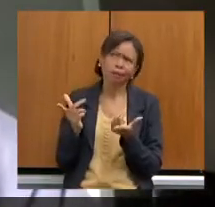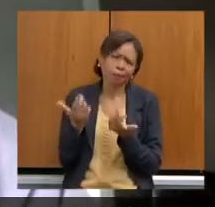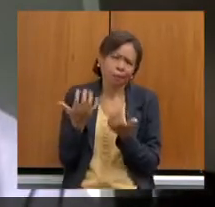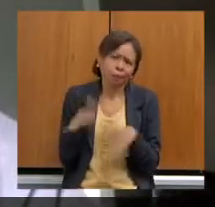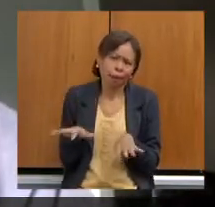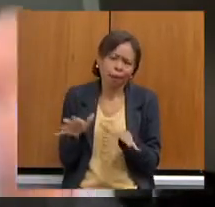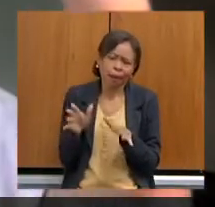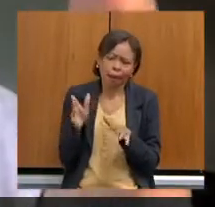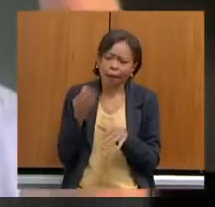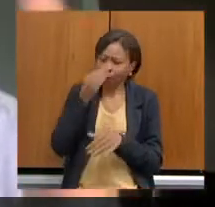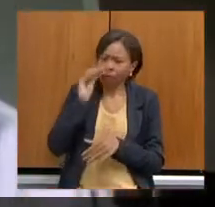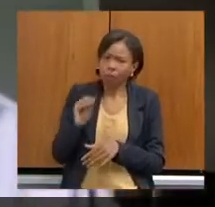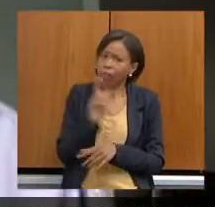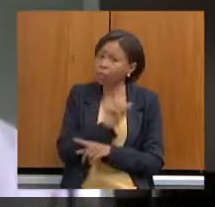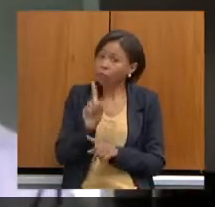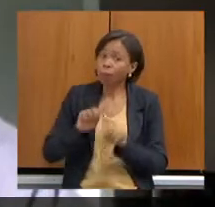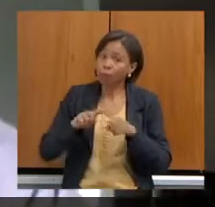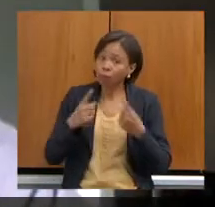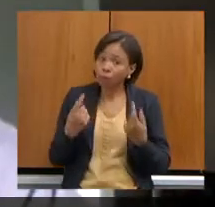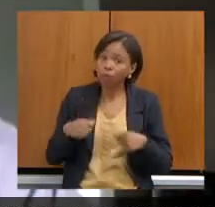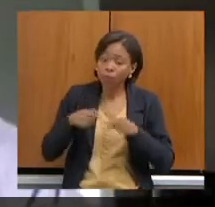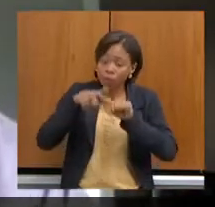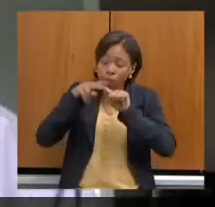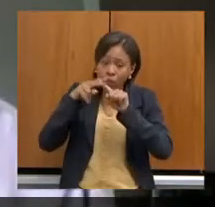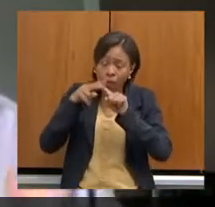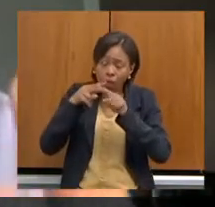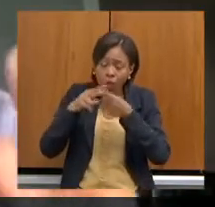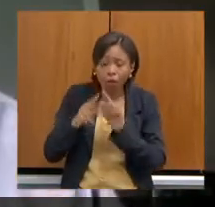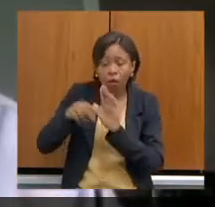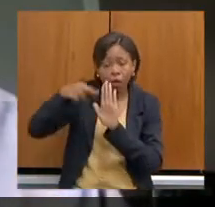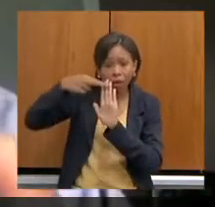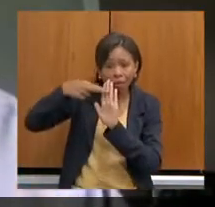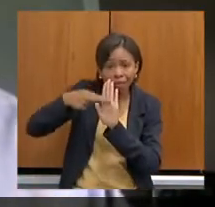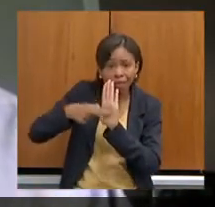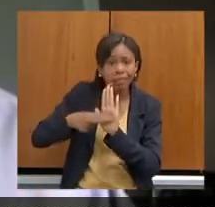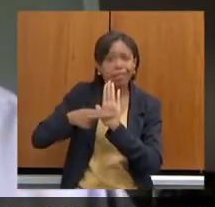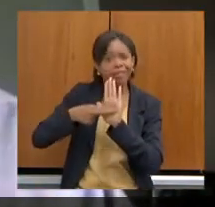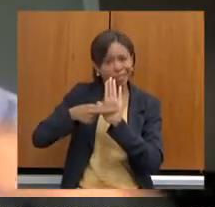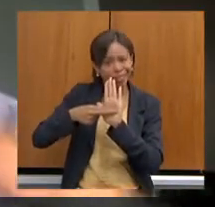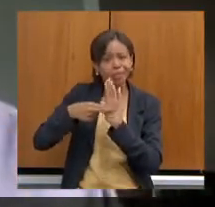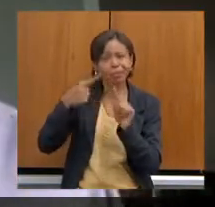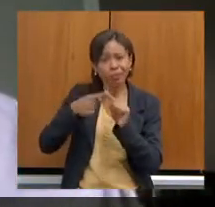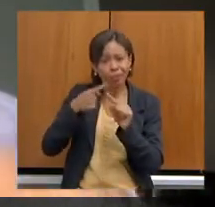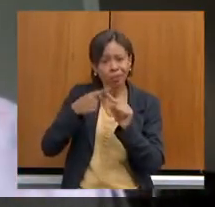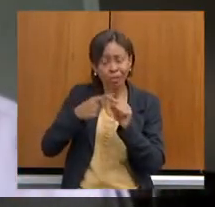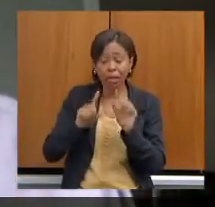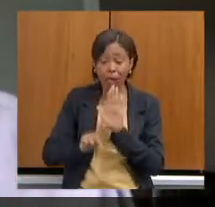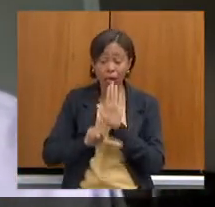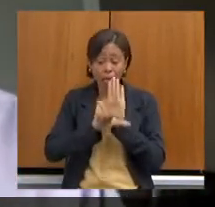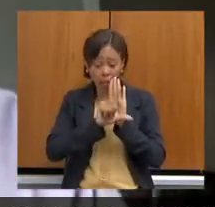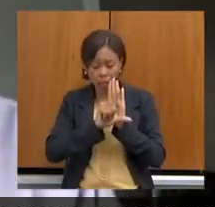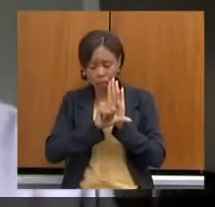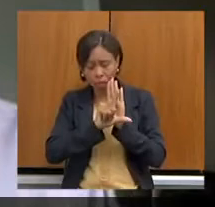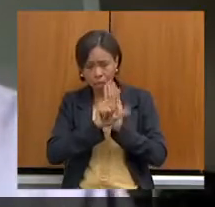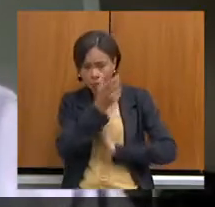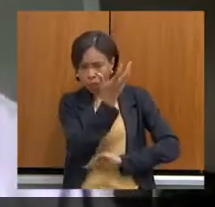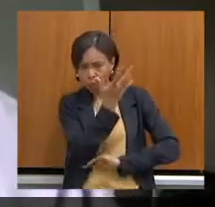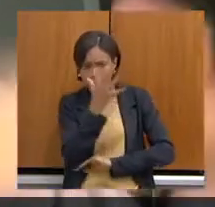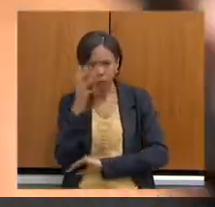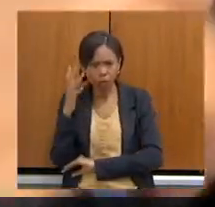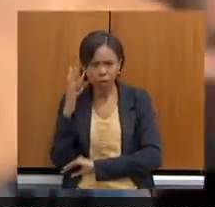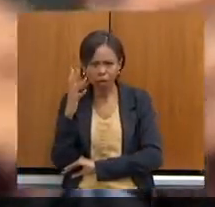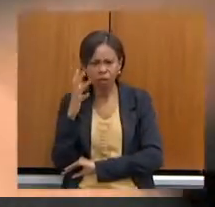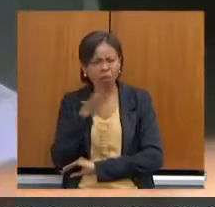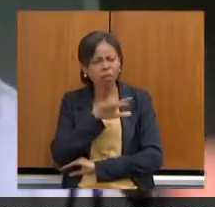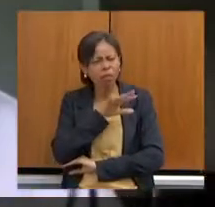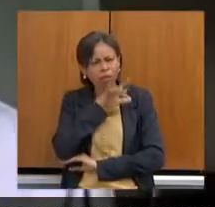Minas Gerais Então mas normatizado opções a legislação ambientam ele é muito mais é ácida